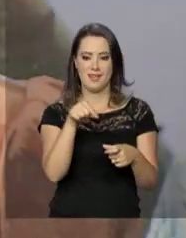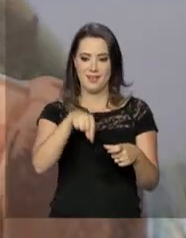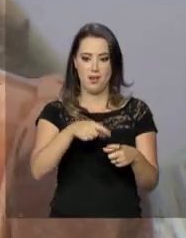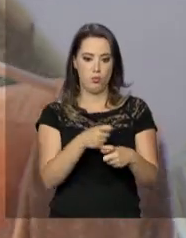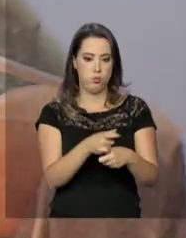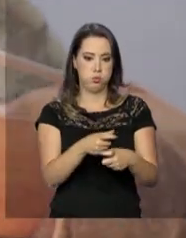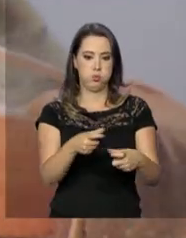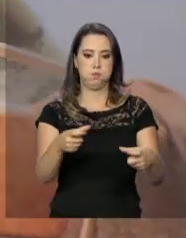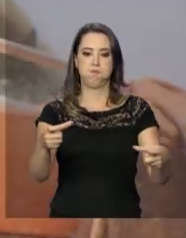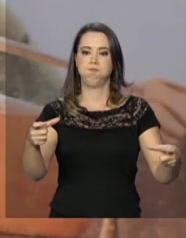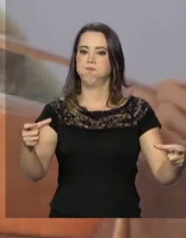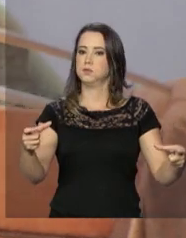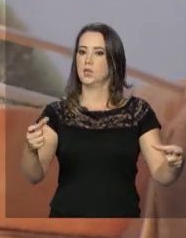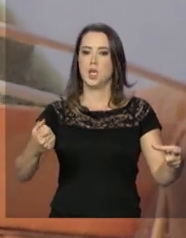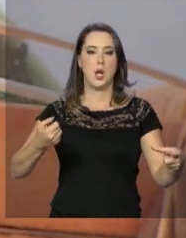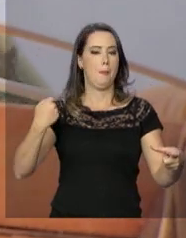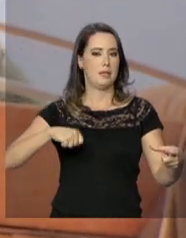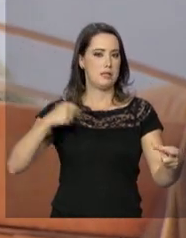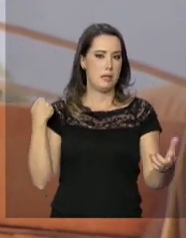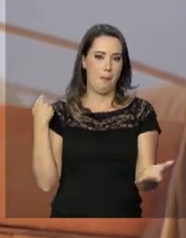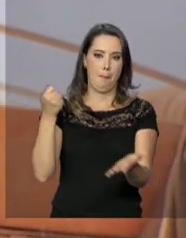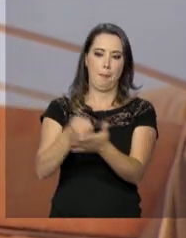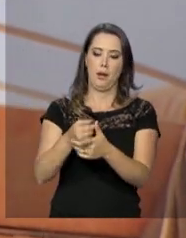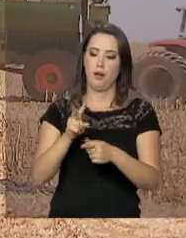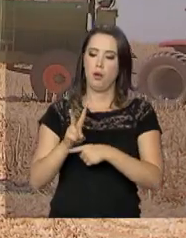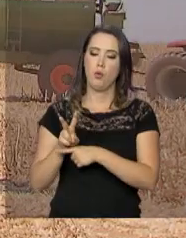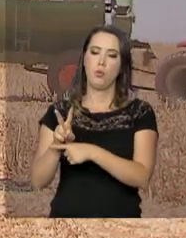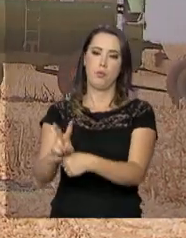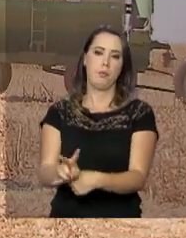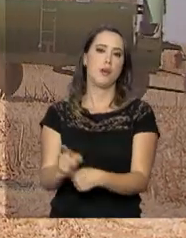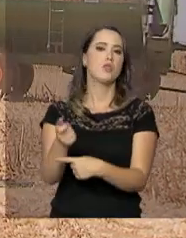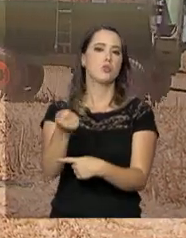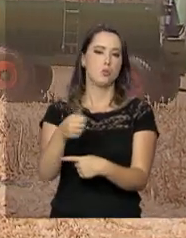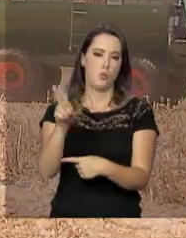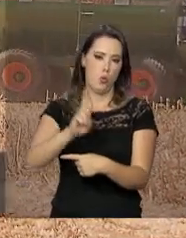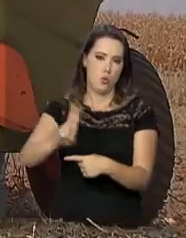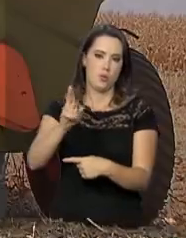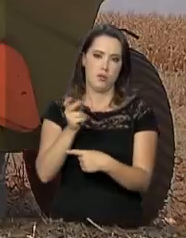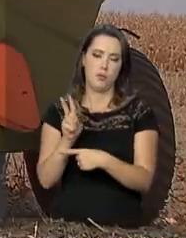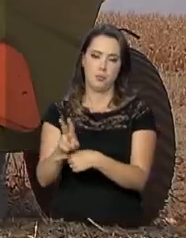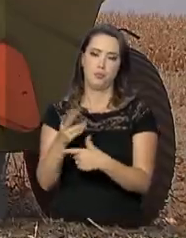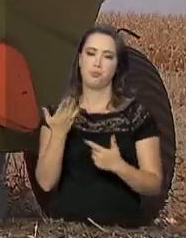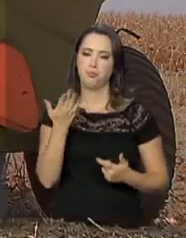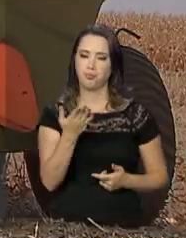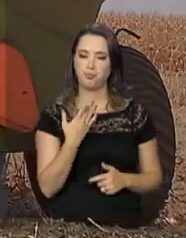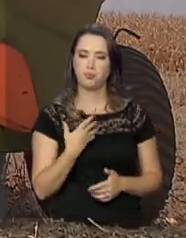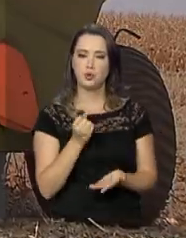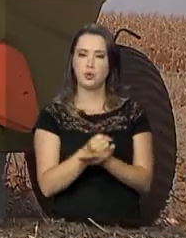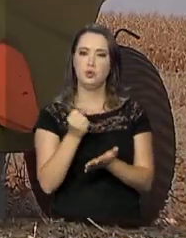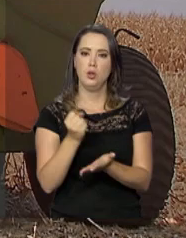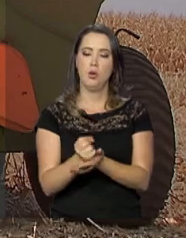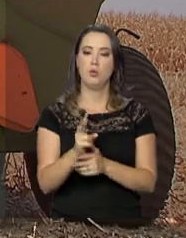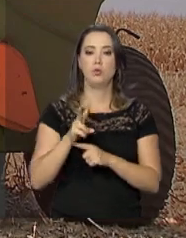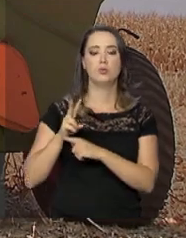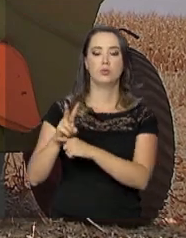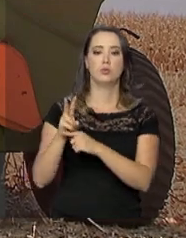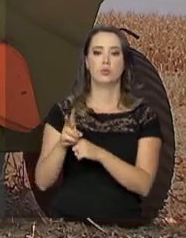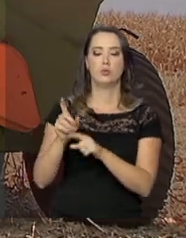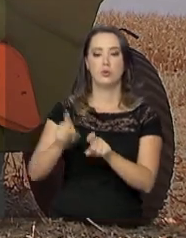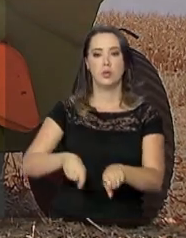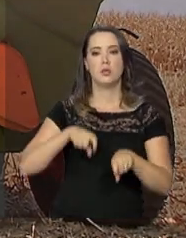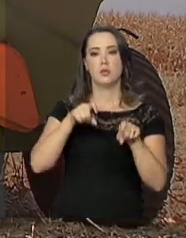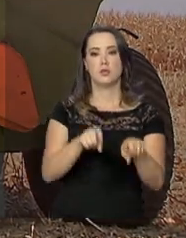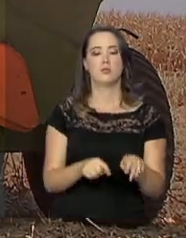Pelo último levantamento feito pelo Ministério da Agricultura, Pecuária e Abastecimento, as contratações de crédito agrícola